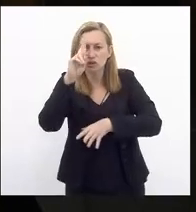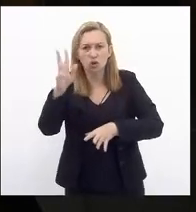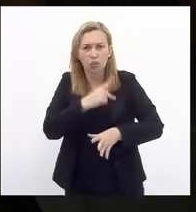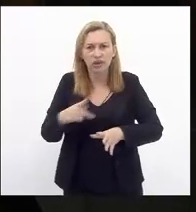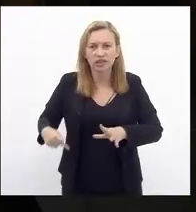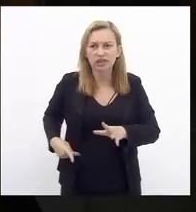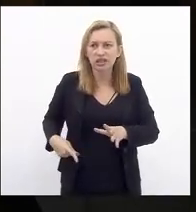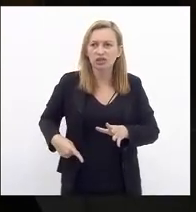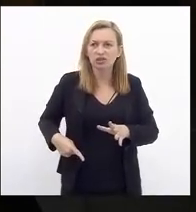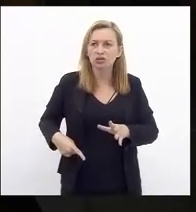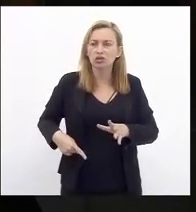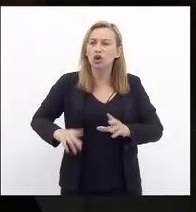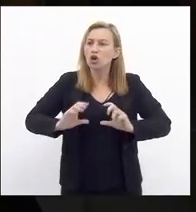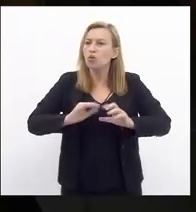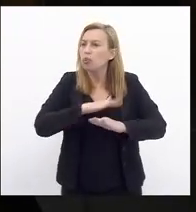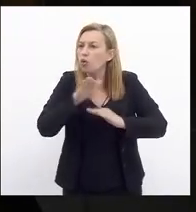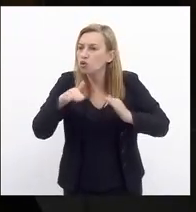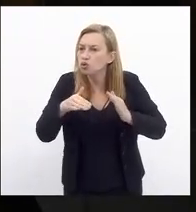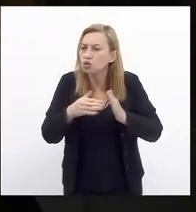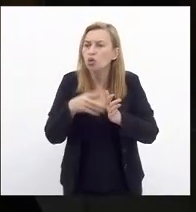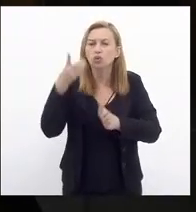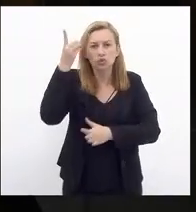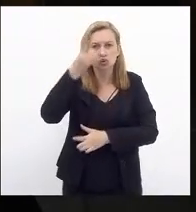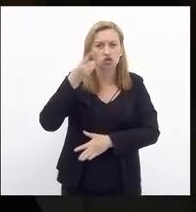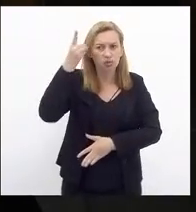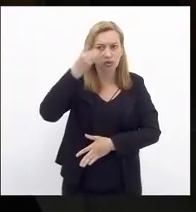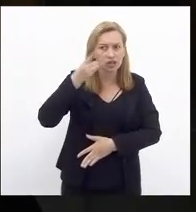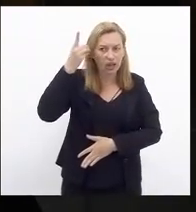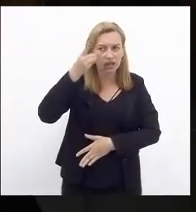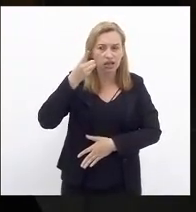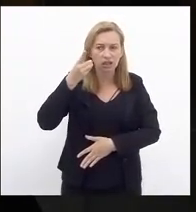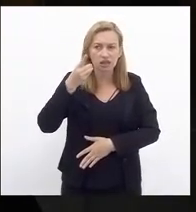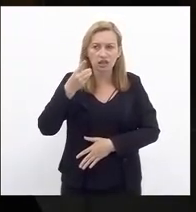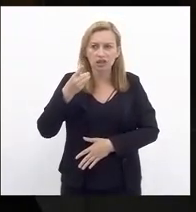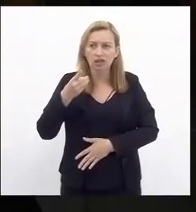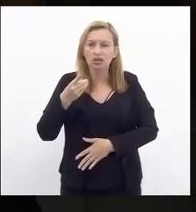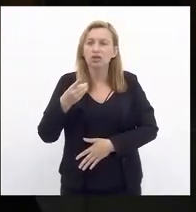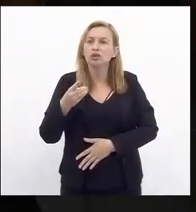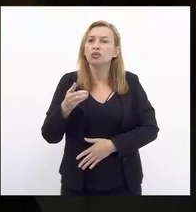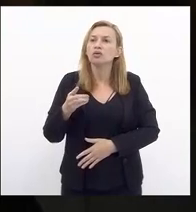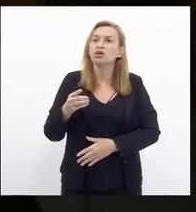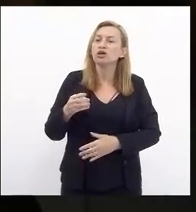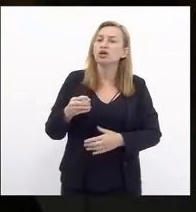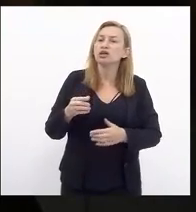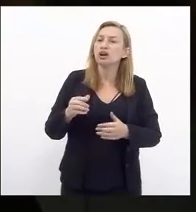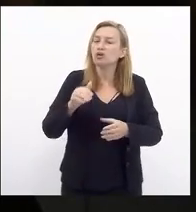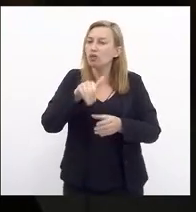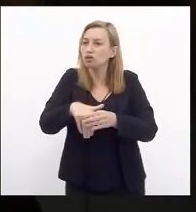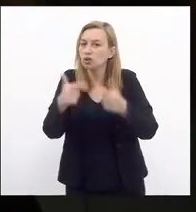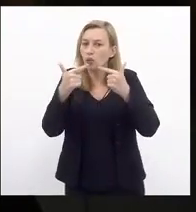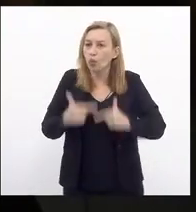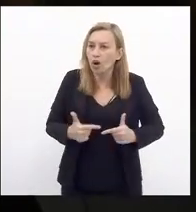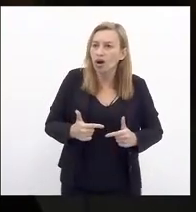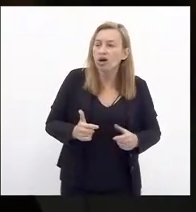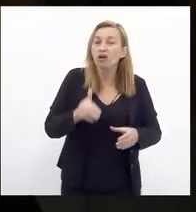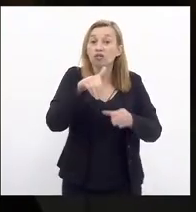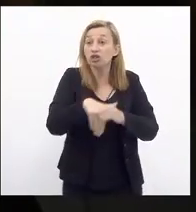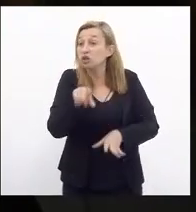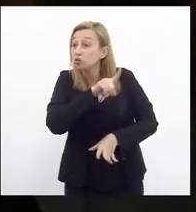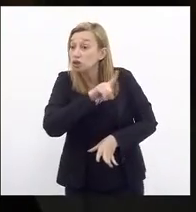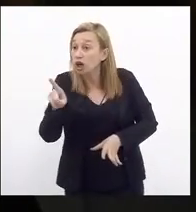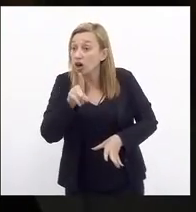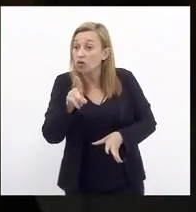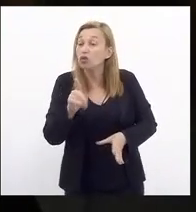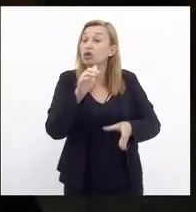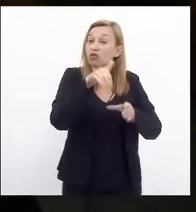seu presidente por todos os parlamentares os que estão sendo estendo os que estão botando não